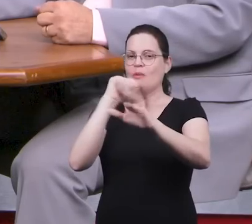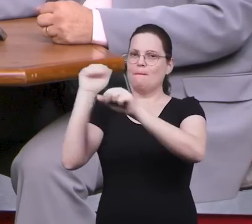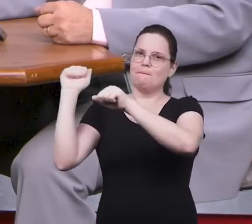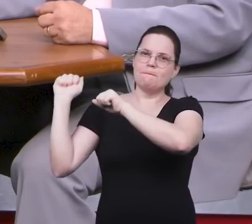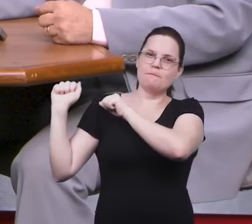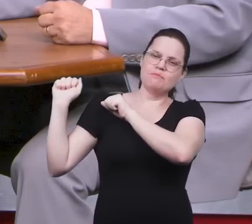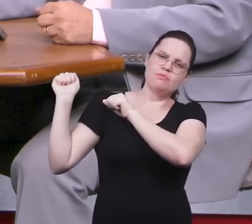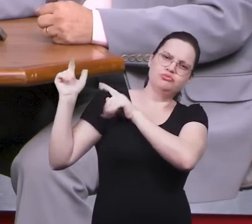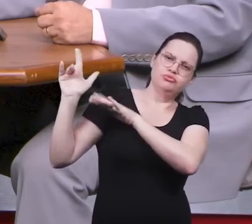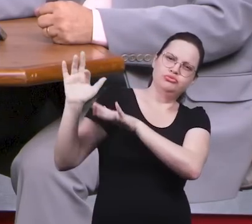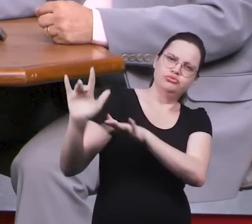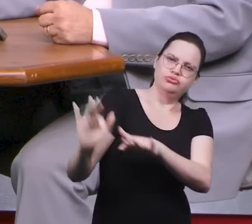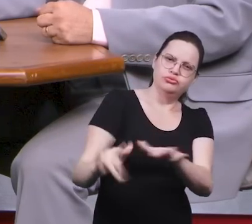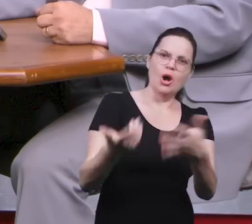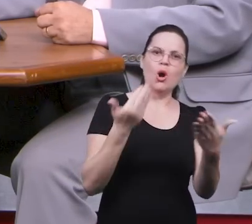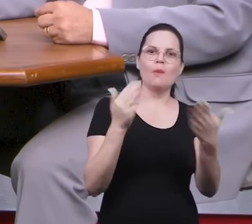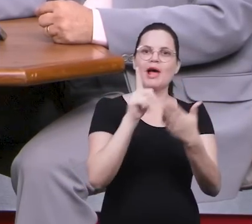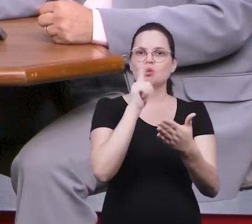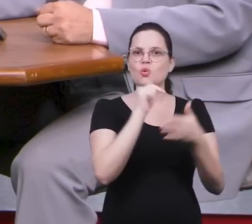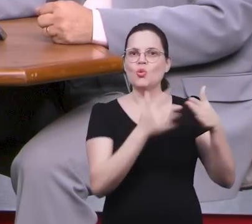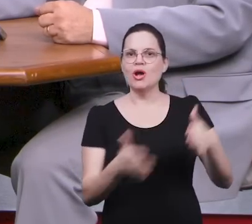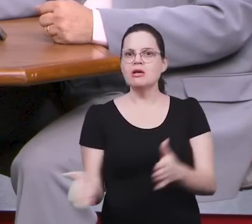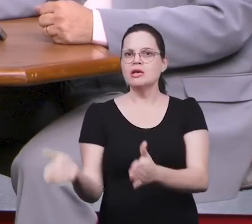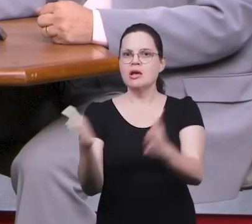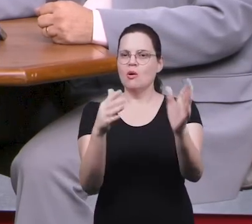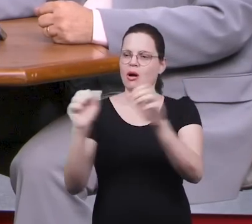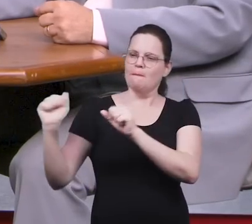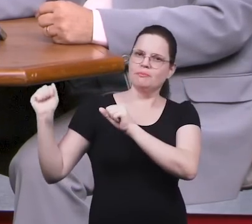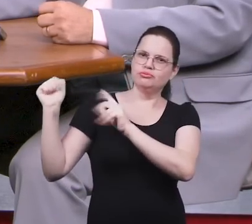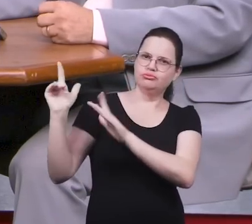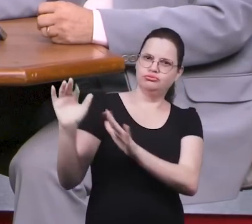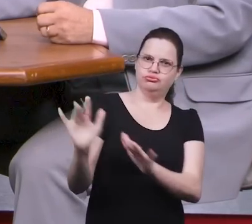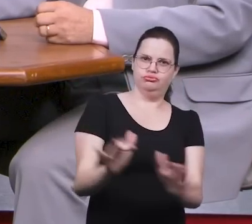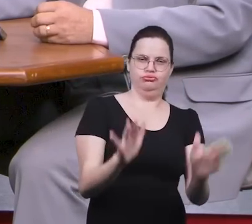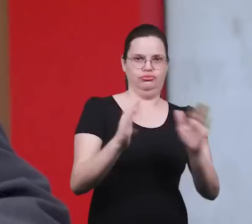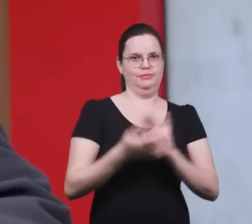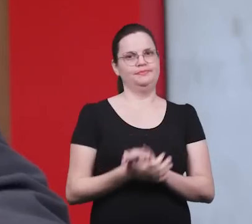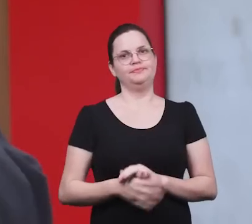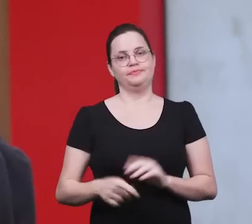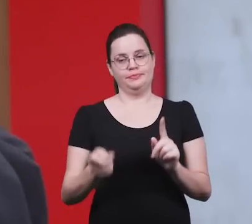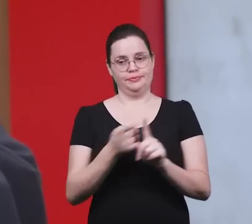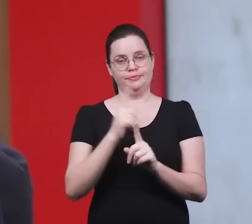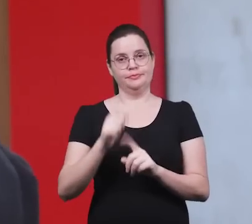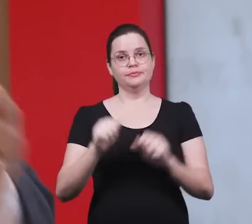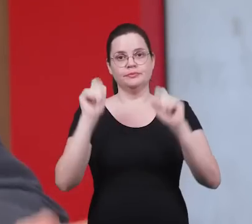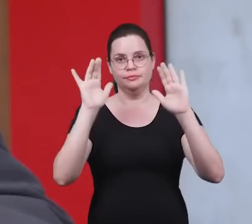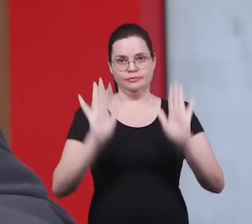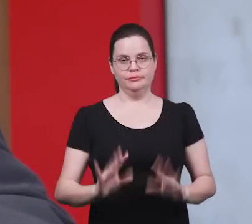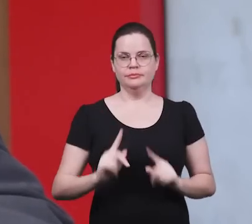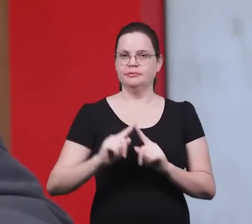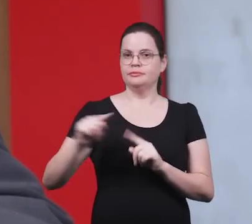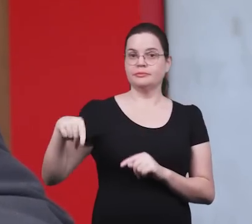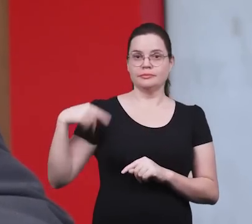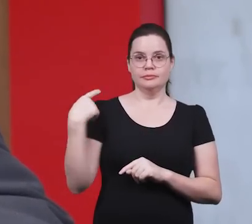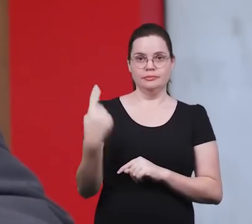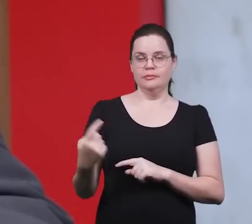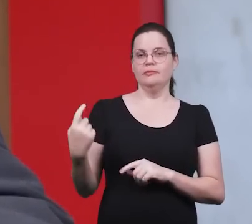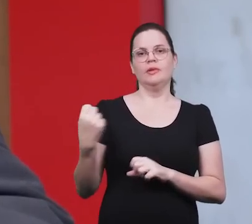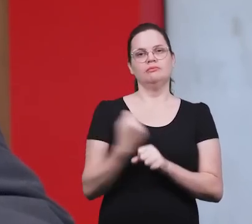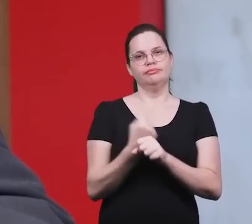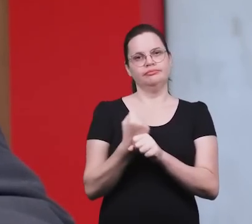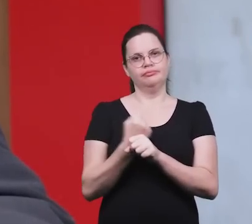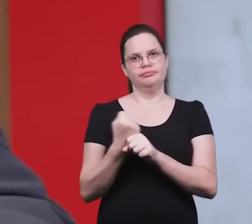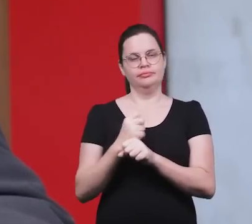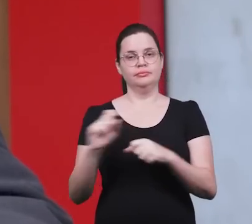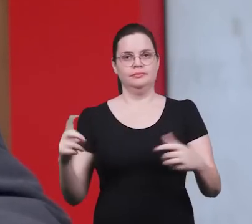rio, fala que saíam rios da rocha. Maravilha. Essa foi uma bênção. O tempo passa